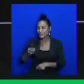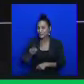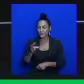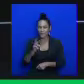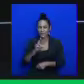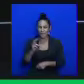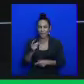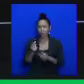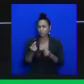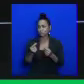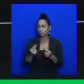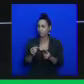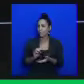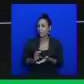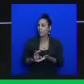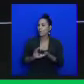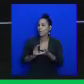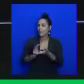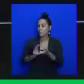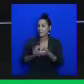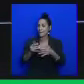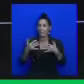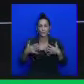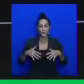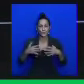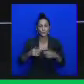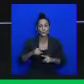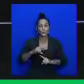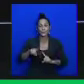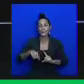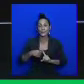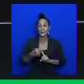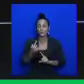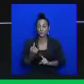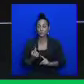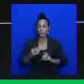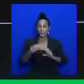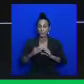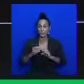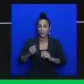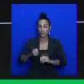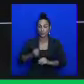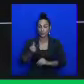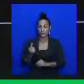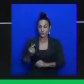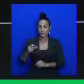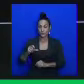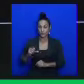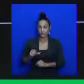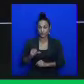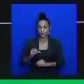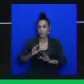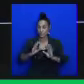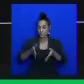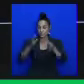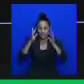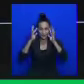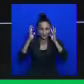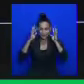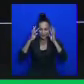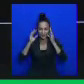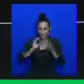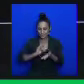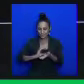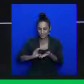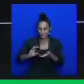R$ 25 milhões, é muito dinheiro, vem chegando mais uma bola, 19, bola 19, já pensou?